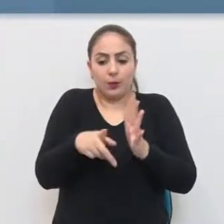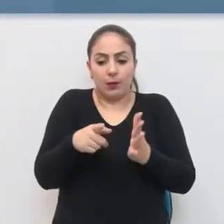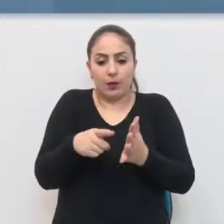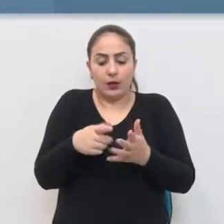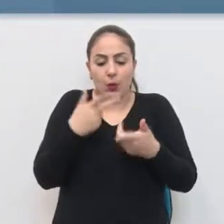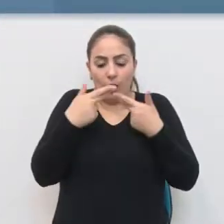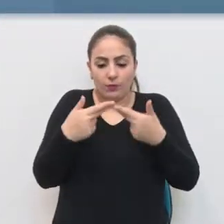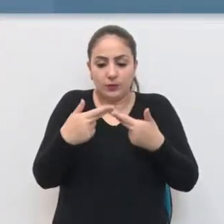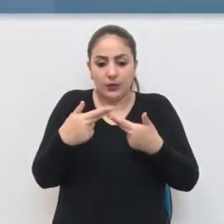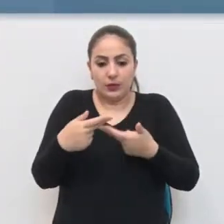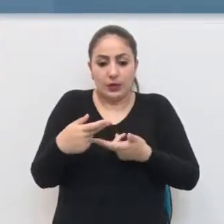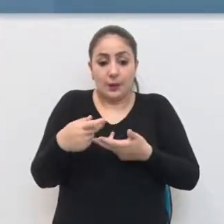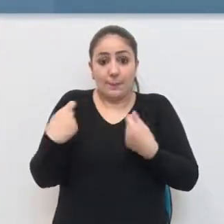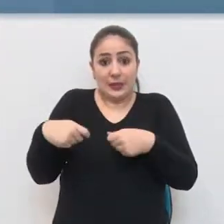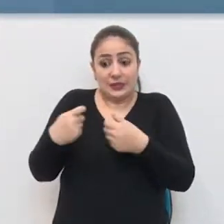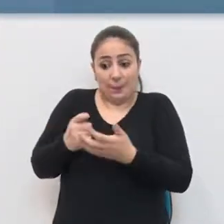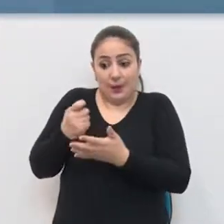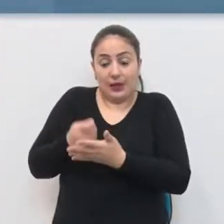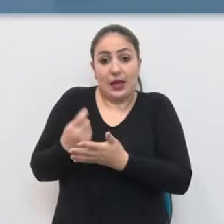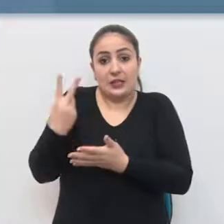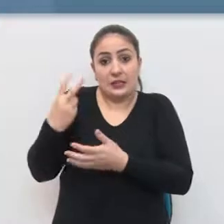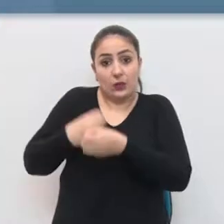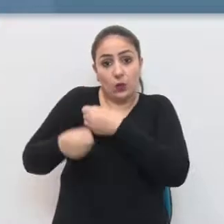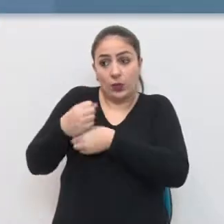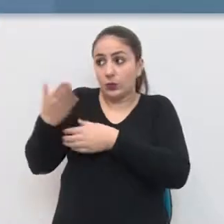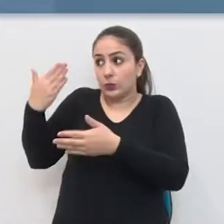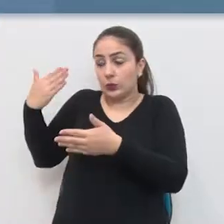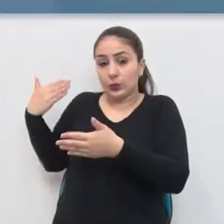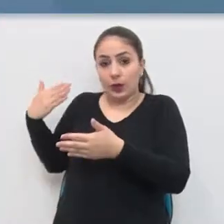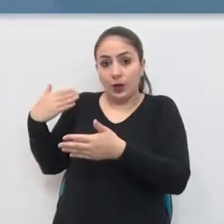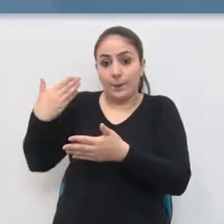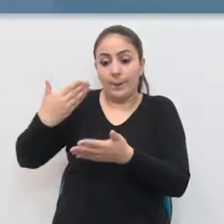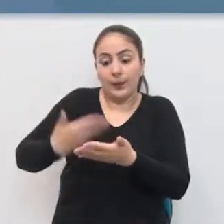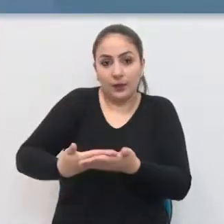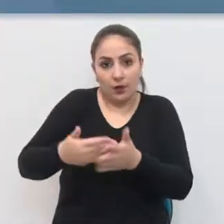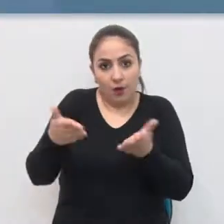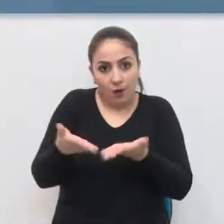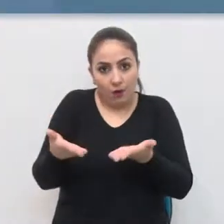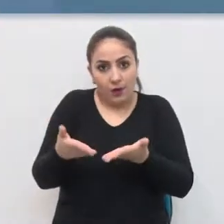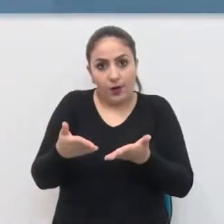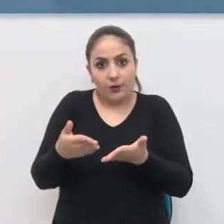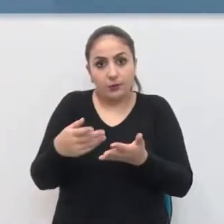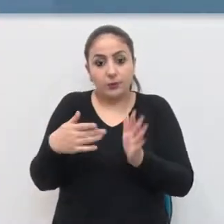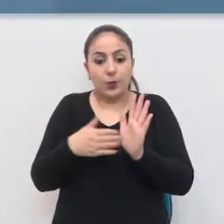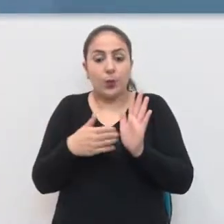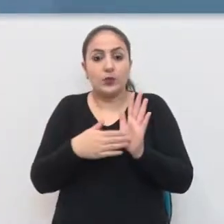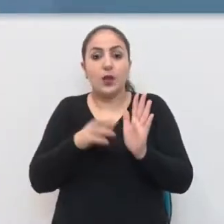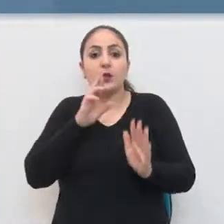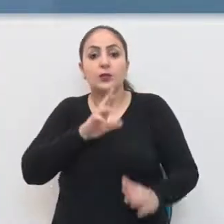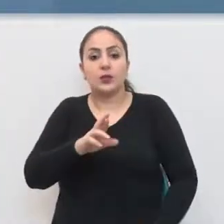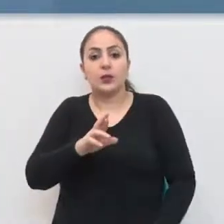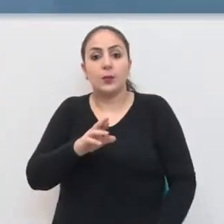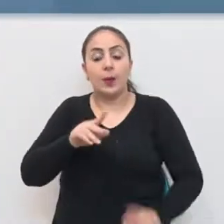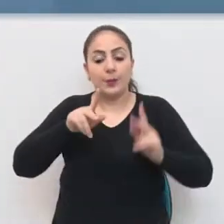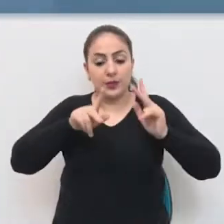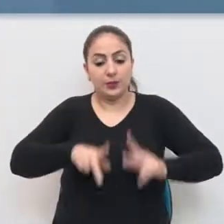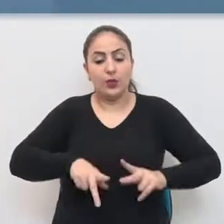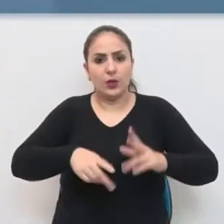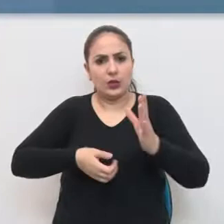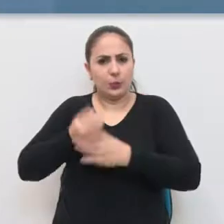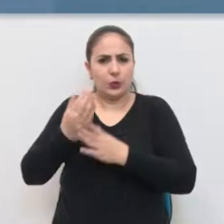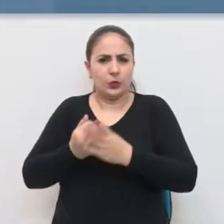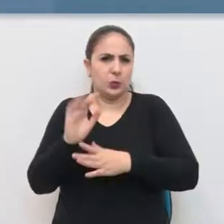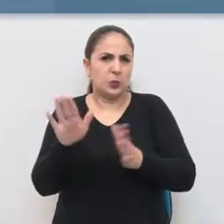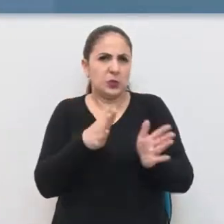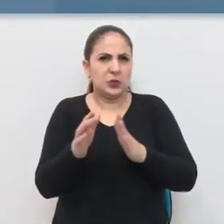da cobrança retroativa de 5 anos, que é o que está sendo proposta por essa decisão do STF, isso resultaria para um